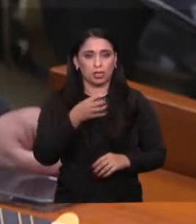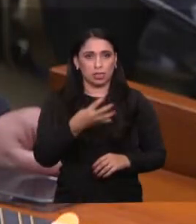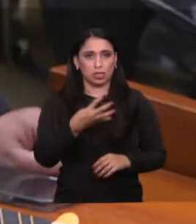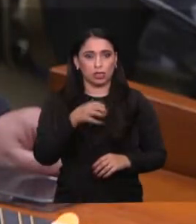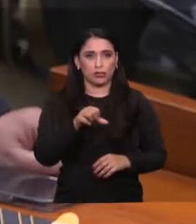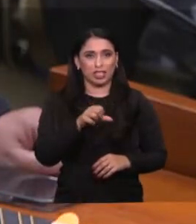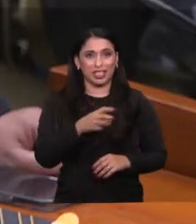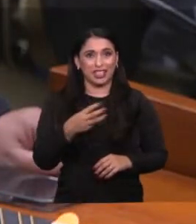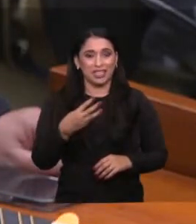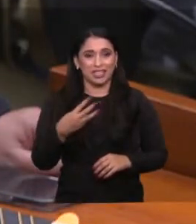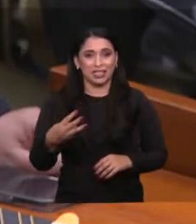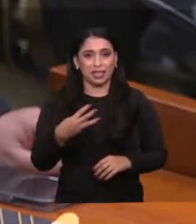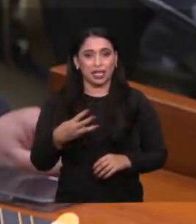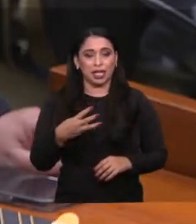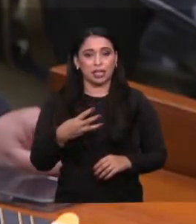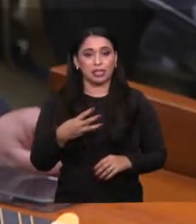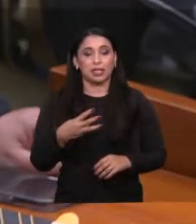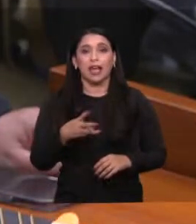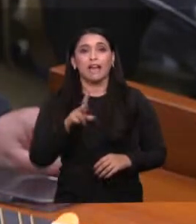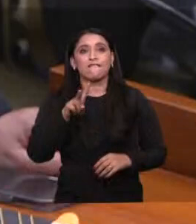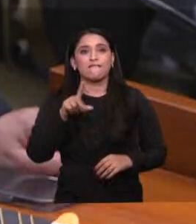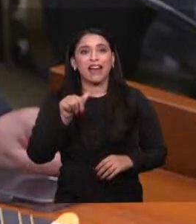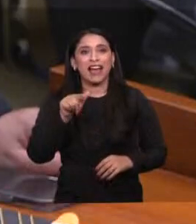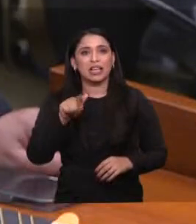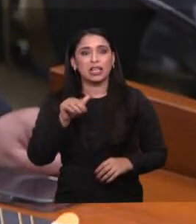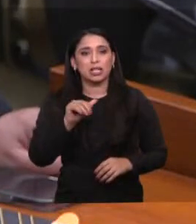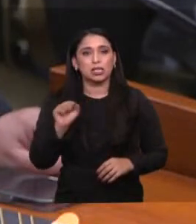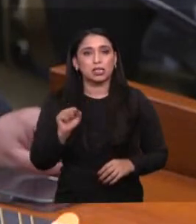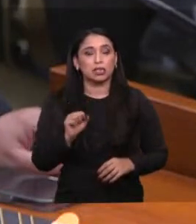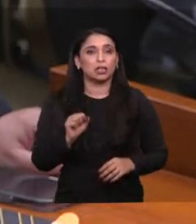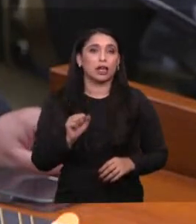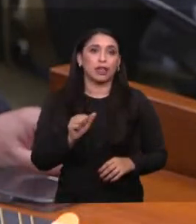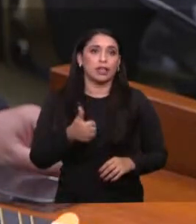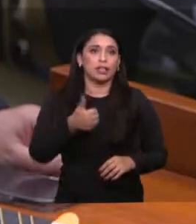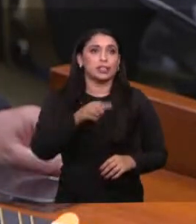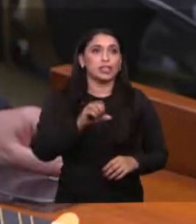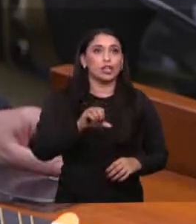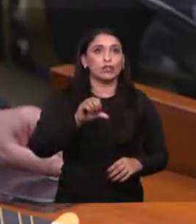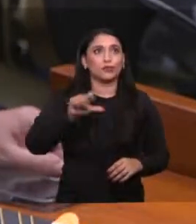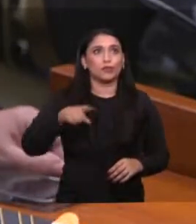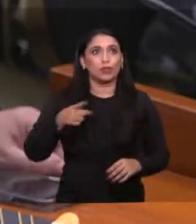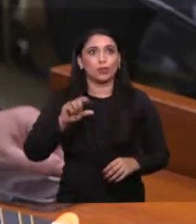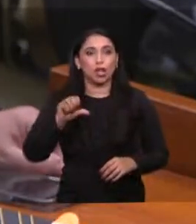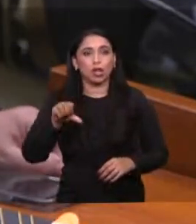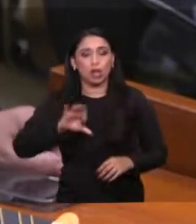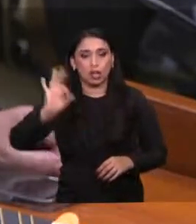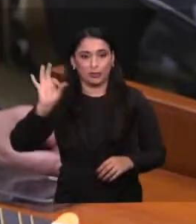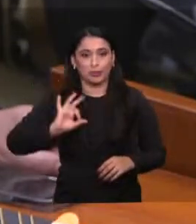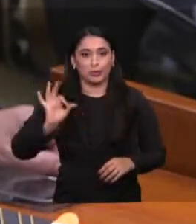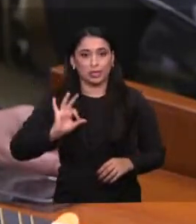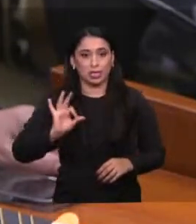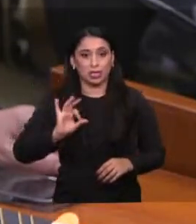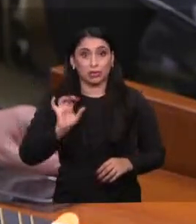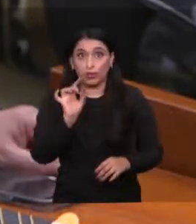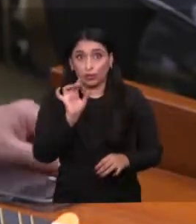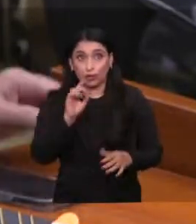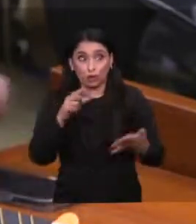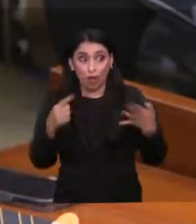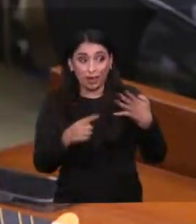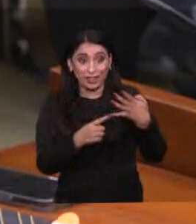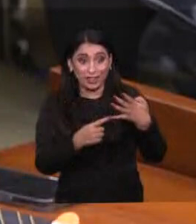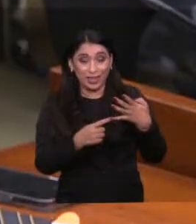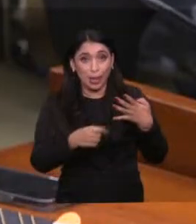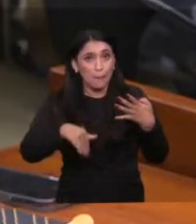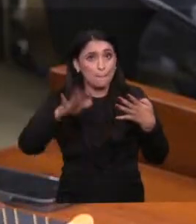4.493 cargos de juízes vagos, o que representa 19,9%. Se a gente considerar em primeiro grau apenas,